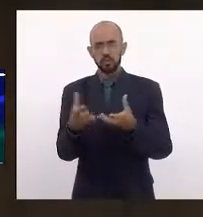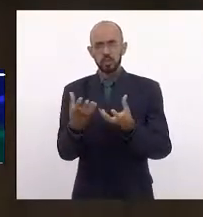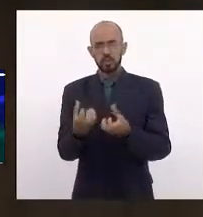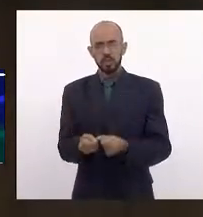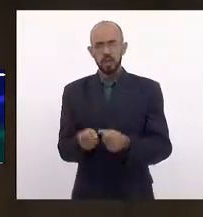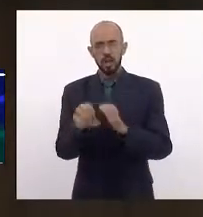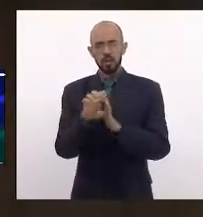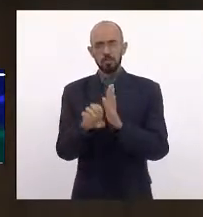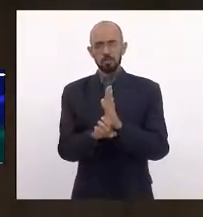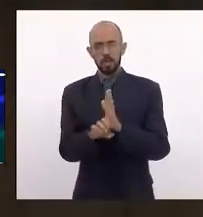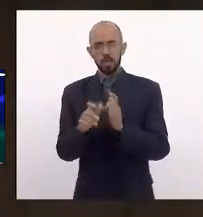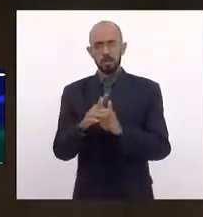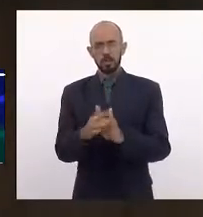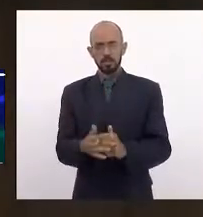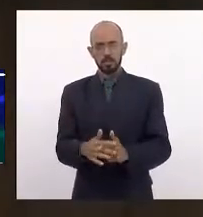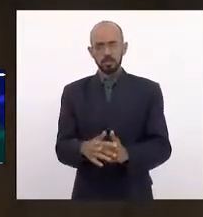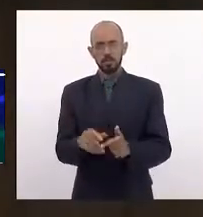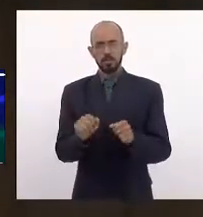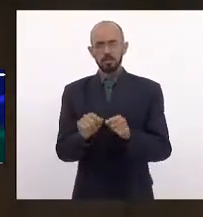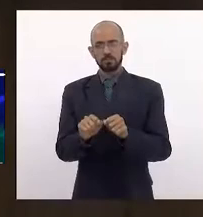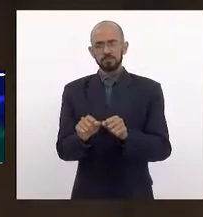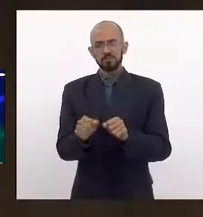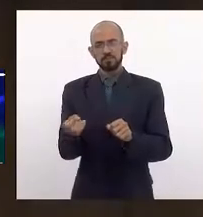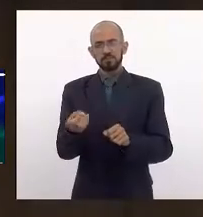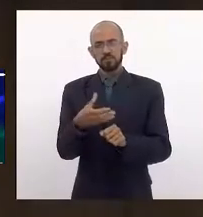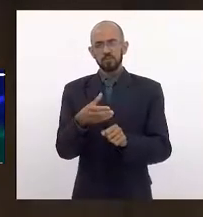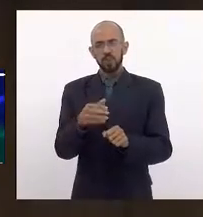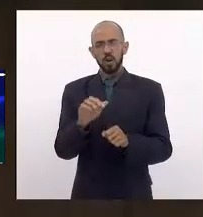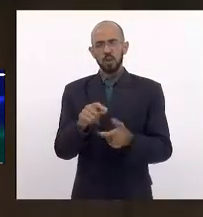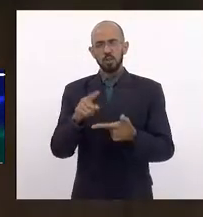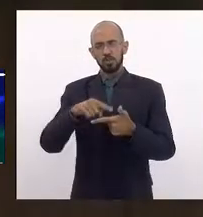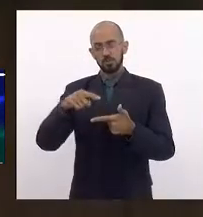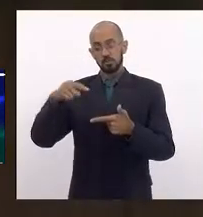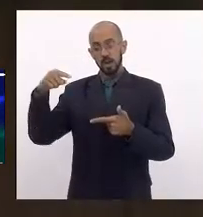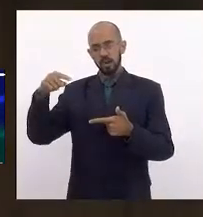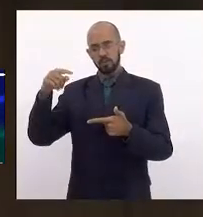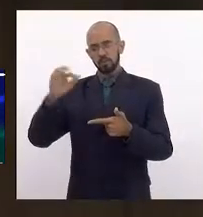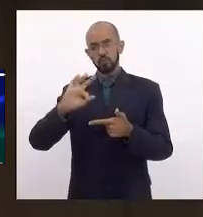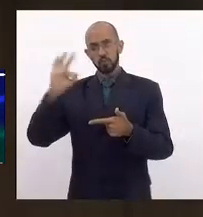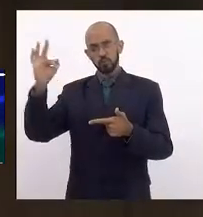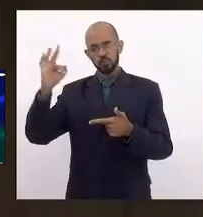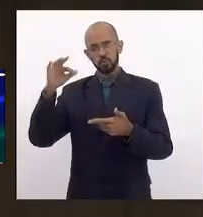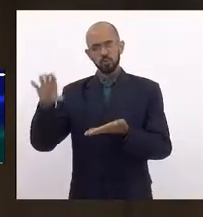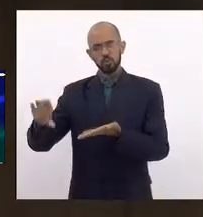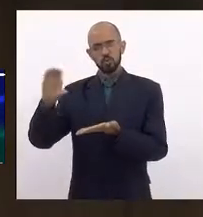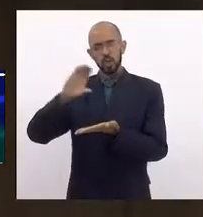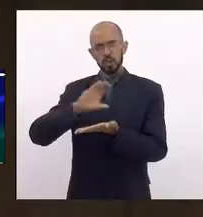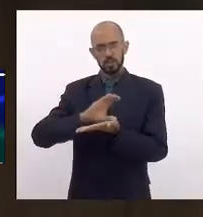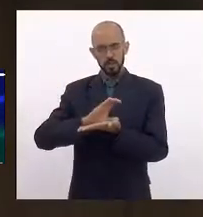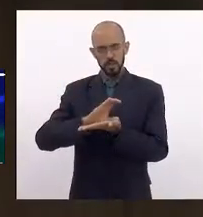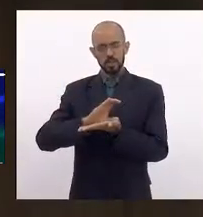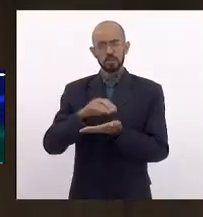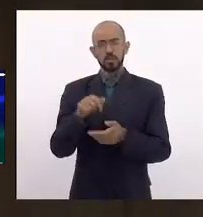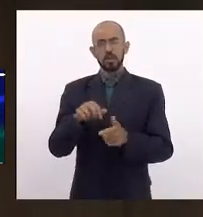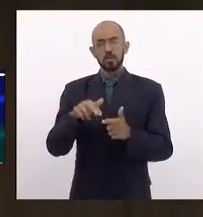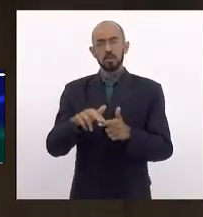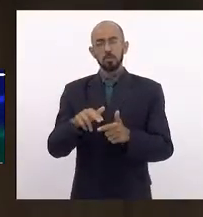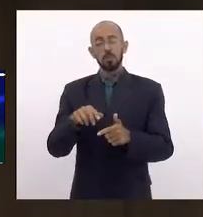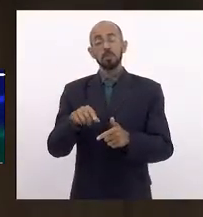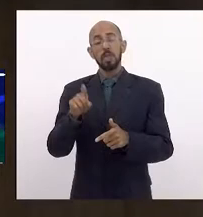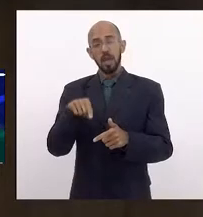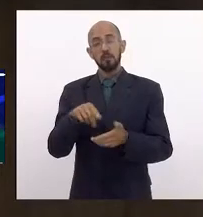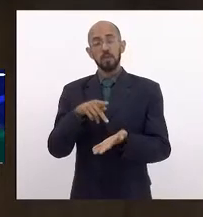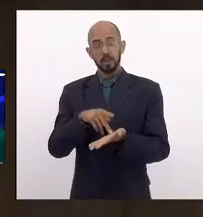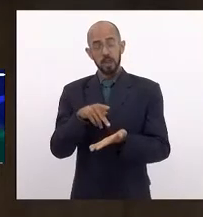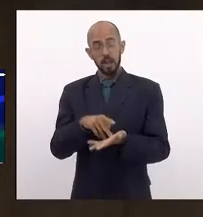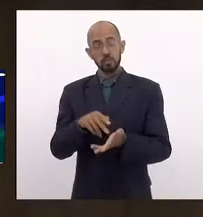emendas e fazer novas projeções de receita tanto é verdade que a proposta